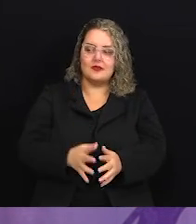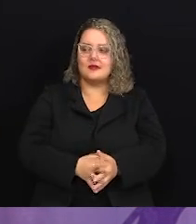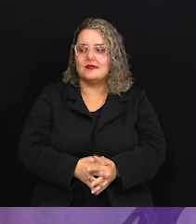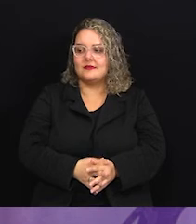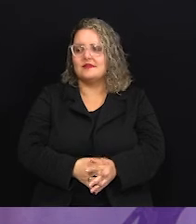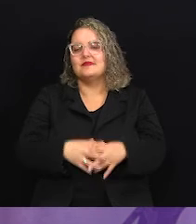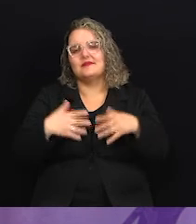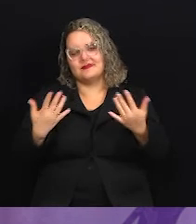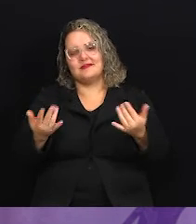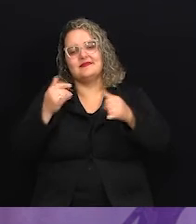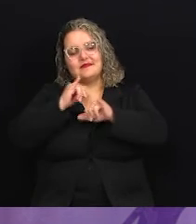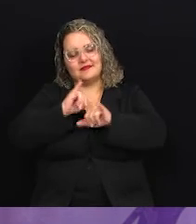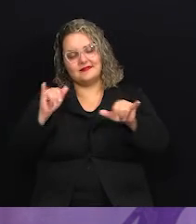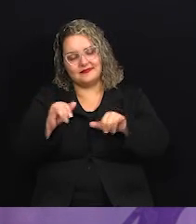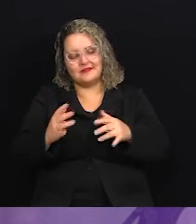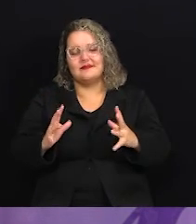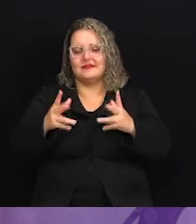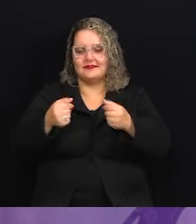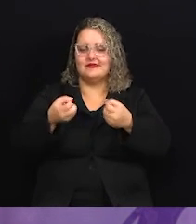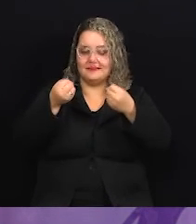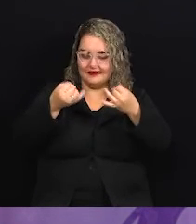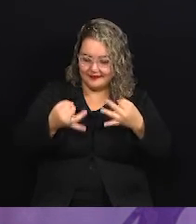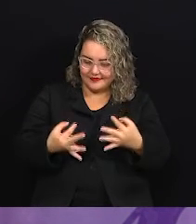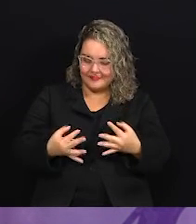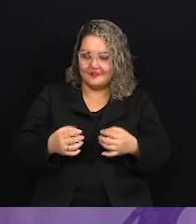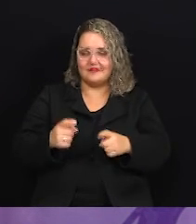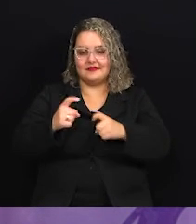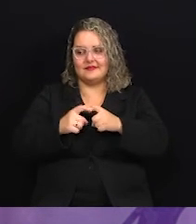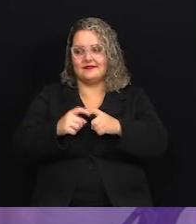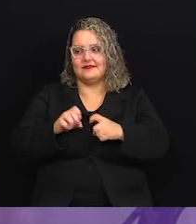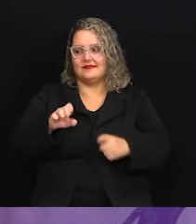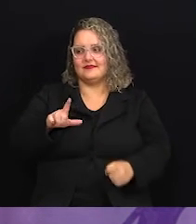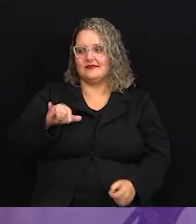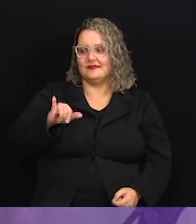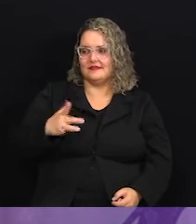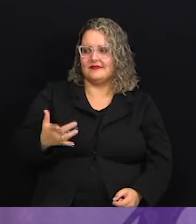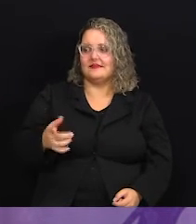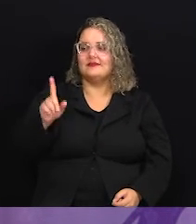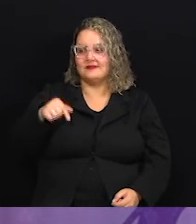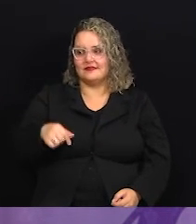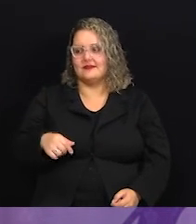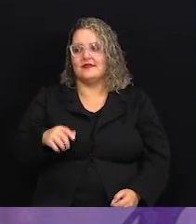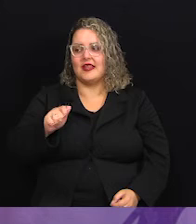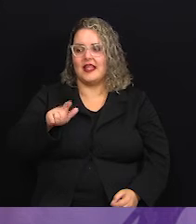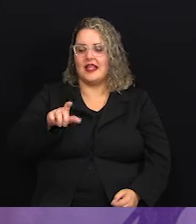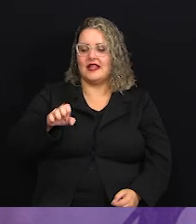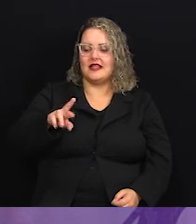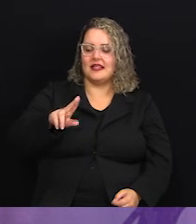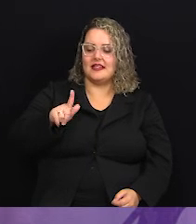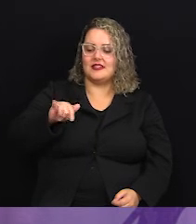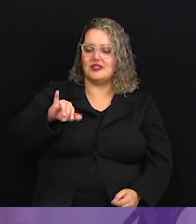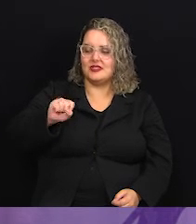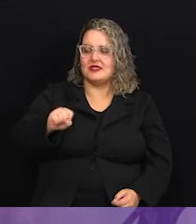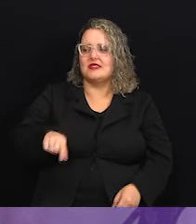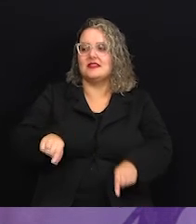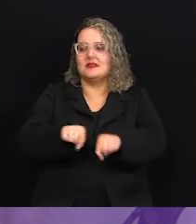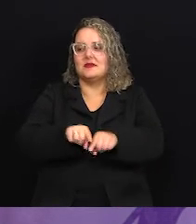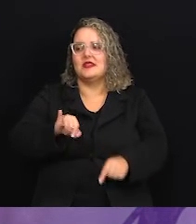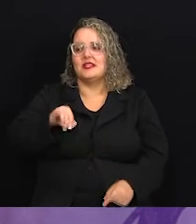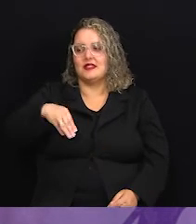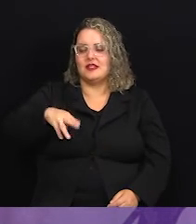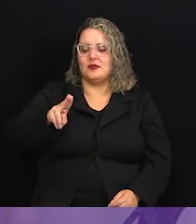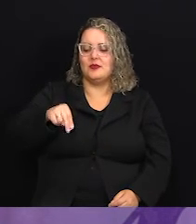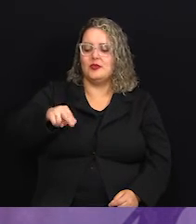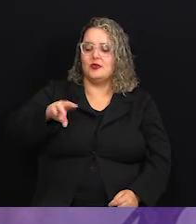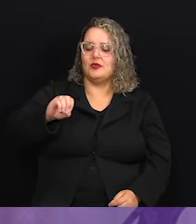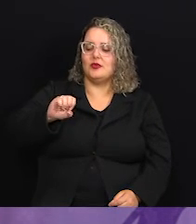sempre. Tá aí então o recado, todas as orientações do Dr. Eli Mansur. Ele é alergista e